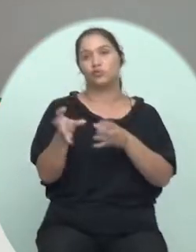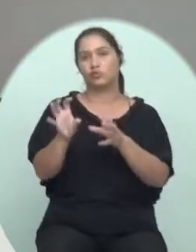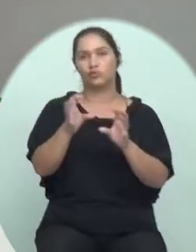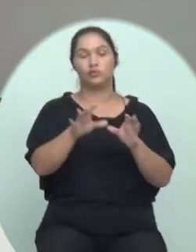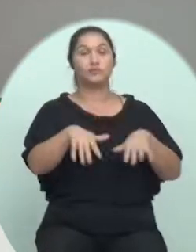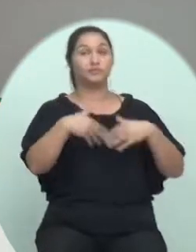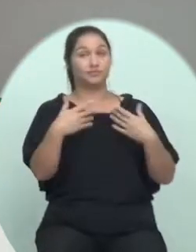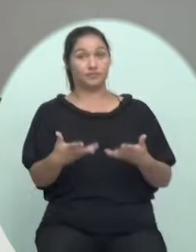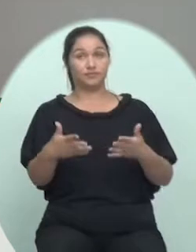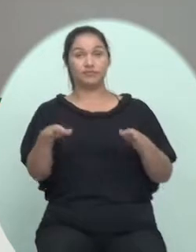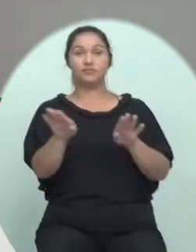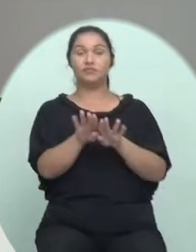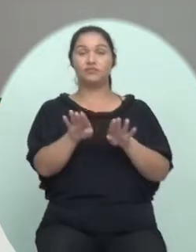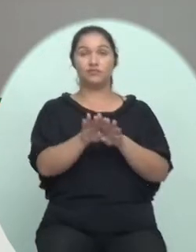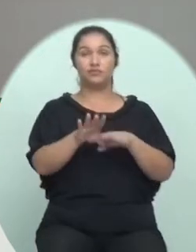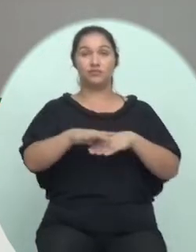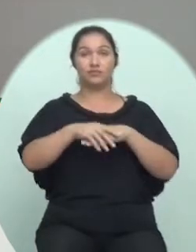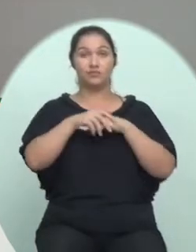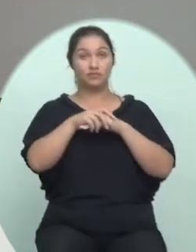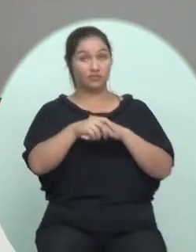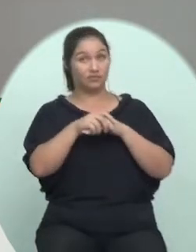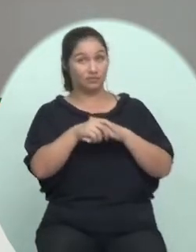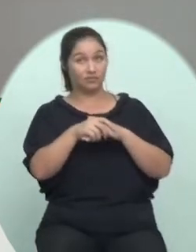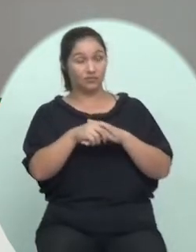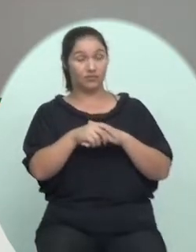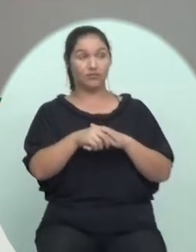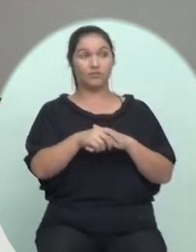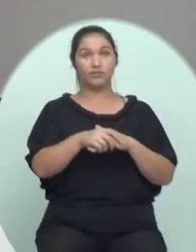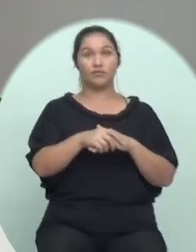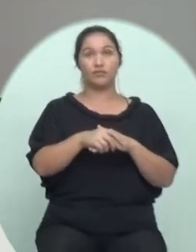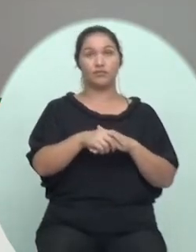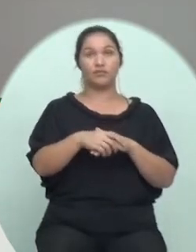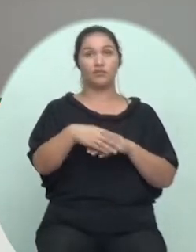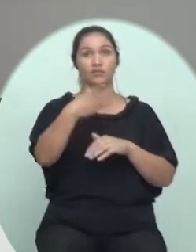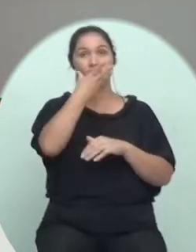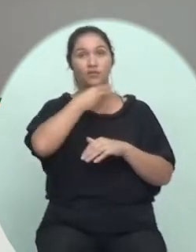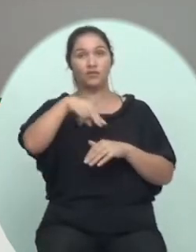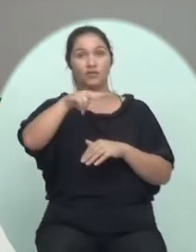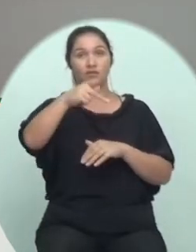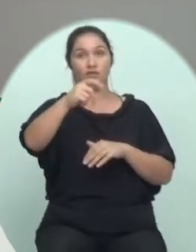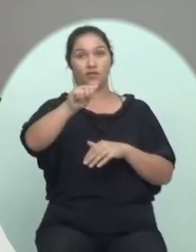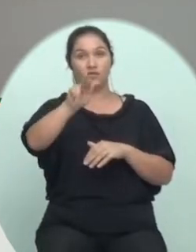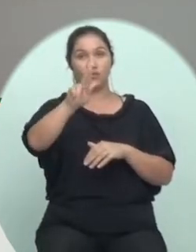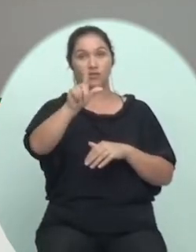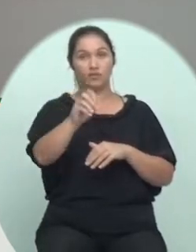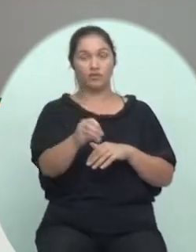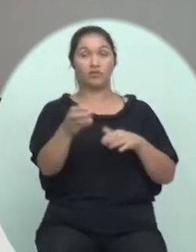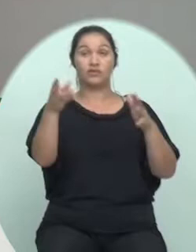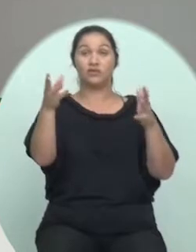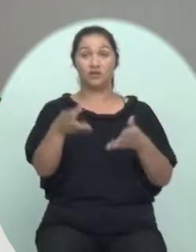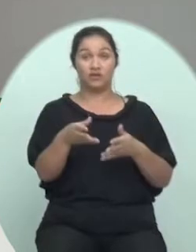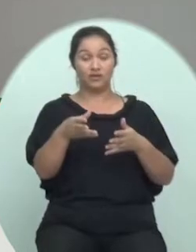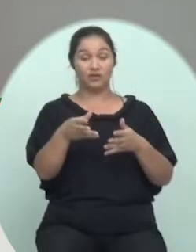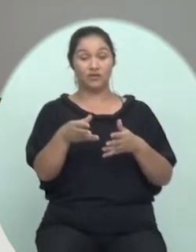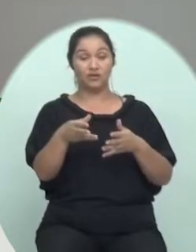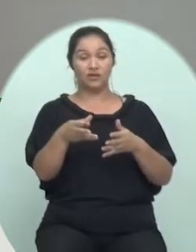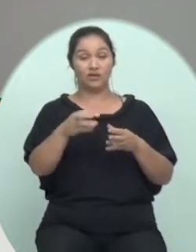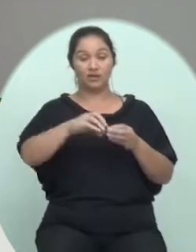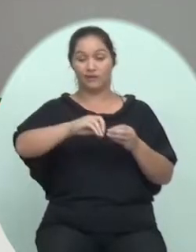saudação especial ao Paulo Ferrarese, que no próximo ano, agora, nesse ano, ele não vai fazer mais parte da comissão.